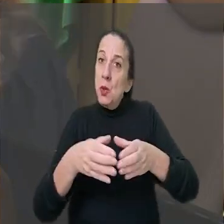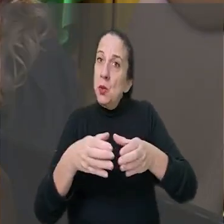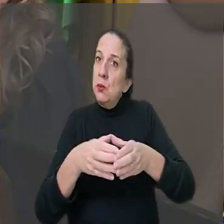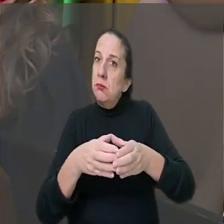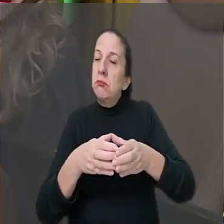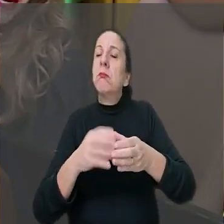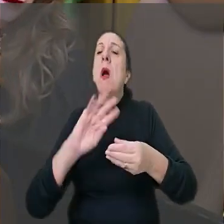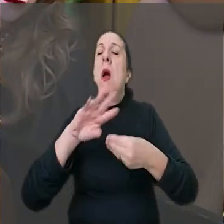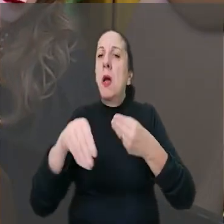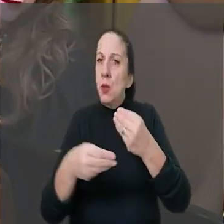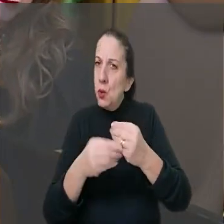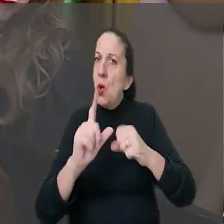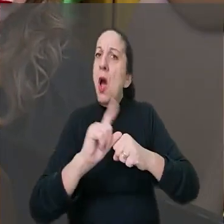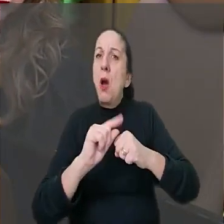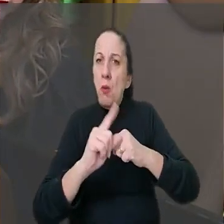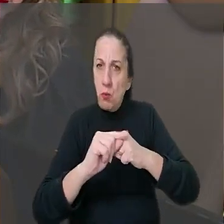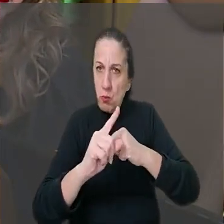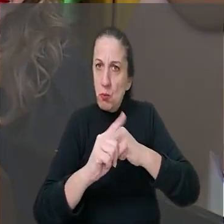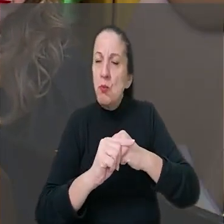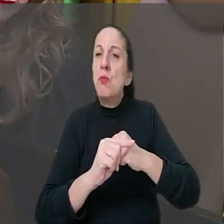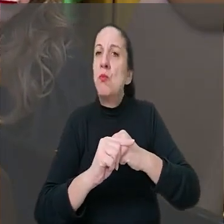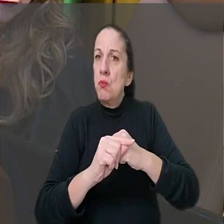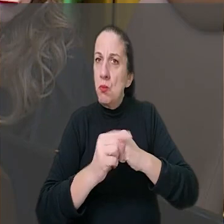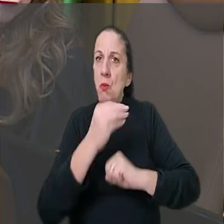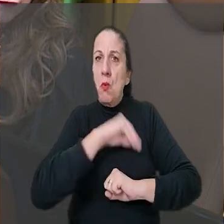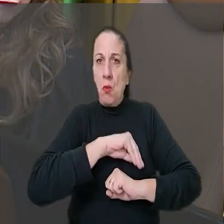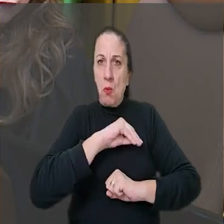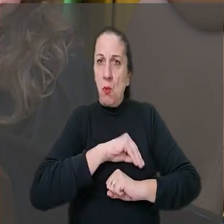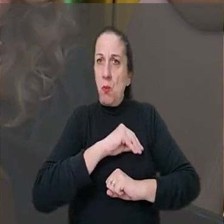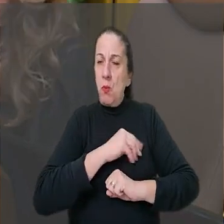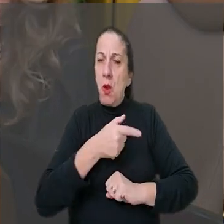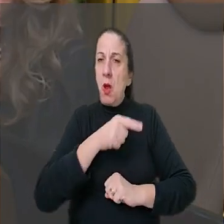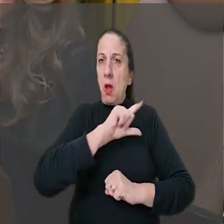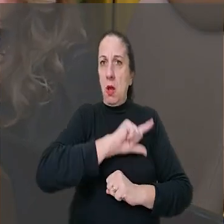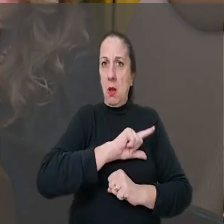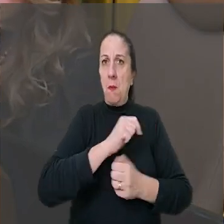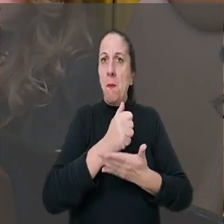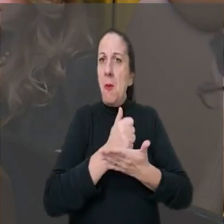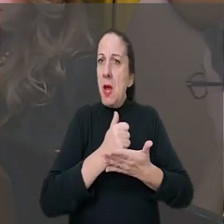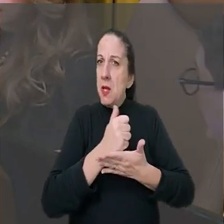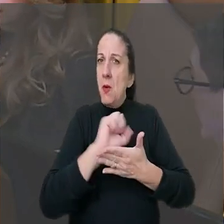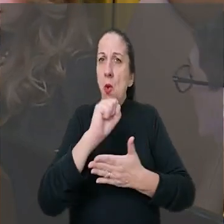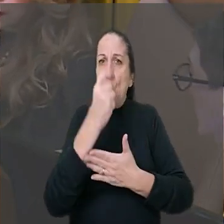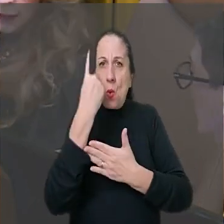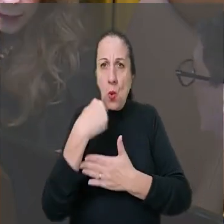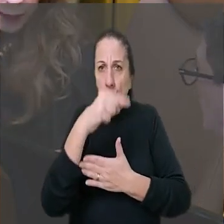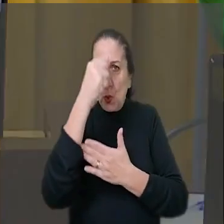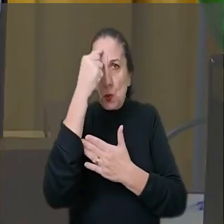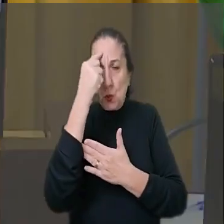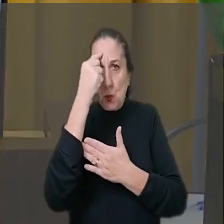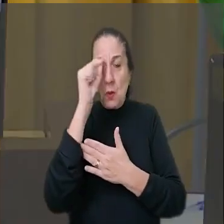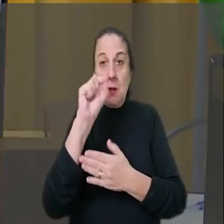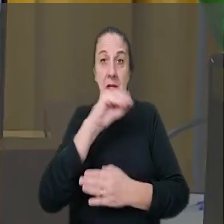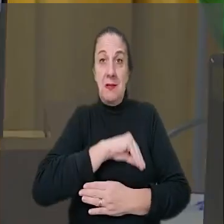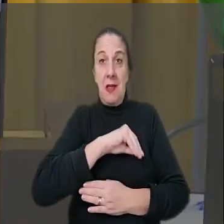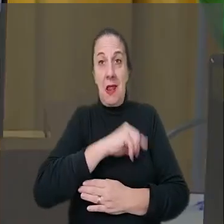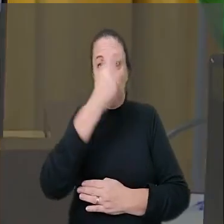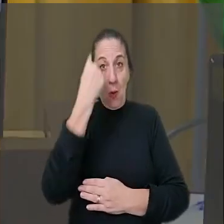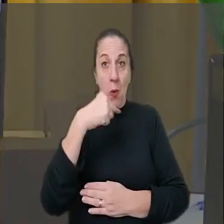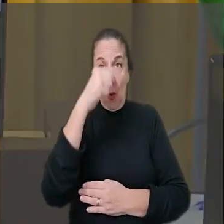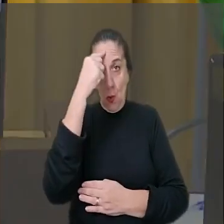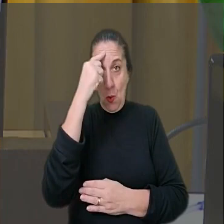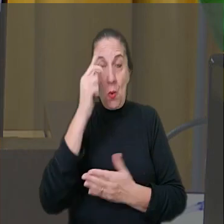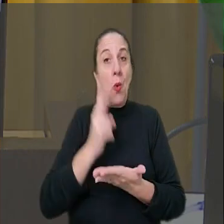a União reiterou os argumentos de que a remuneração anterior se baseava na jornada de 8 horas e de que o